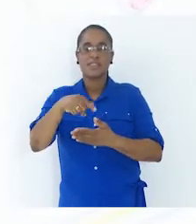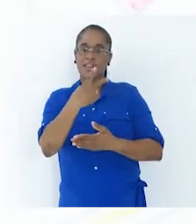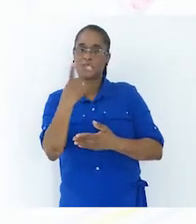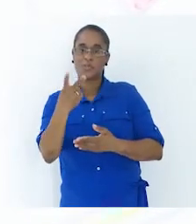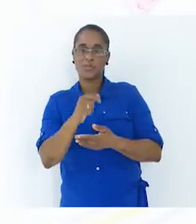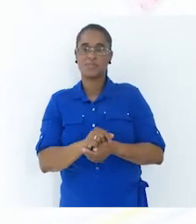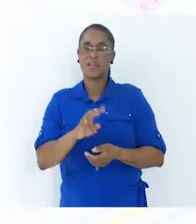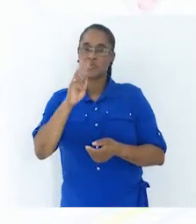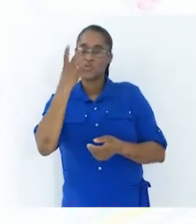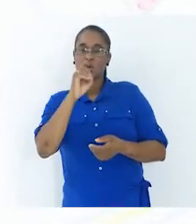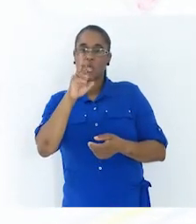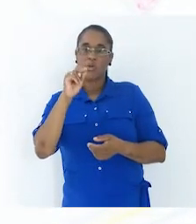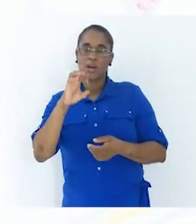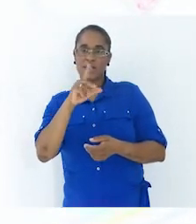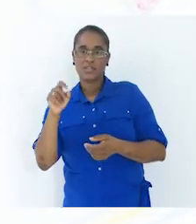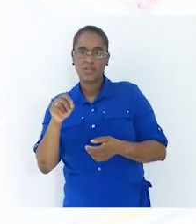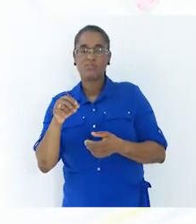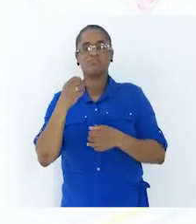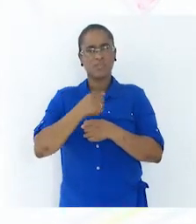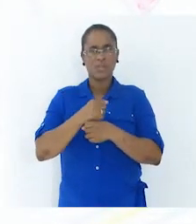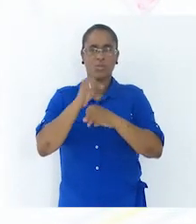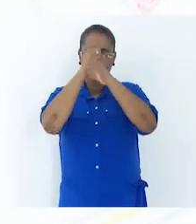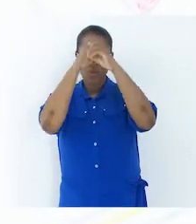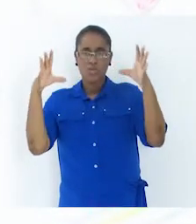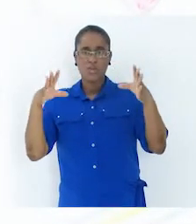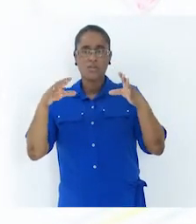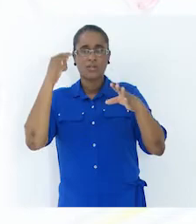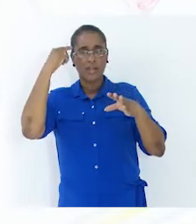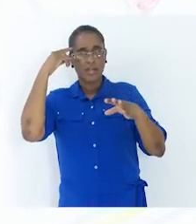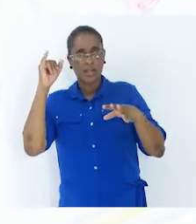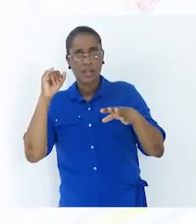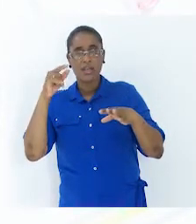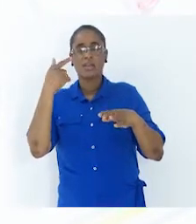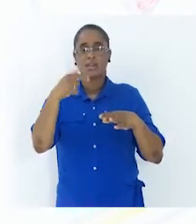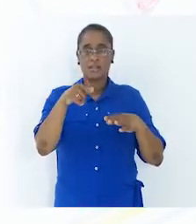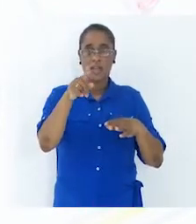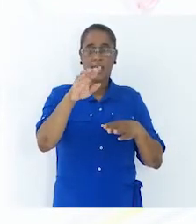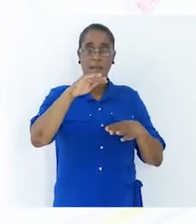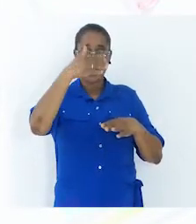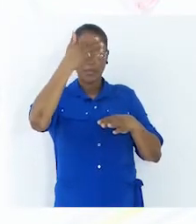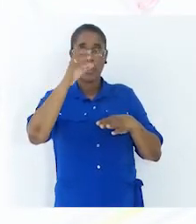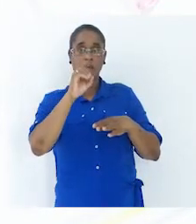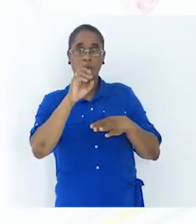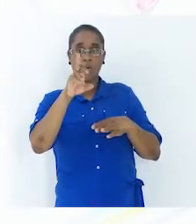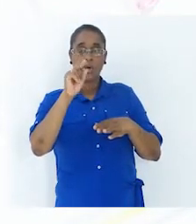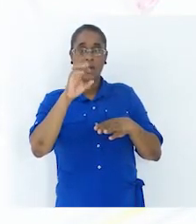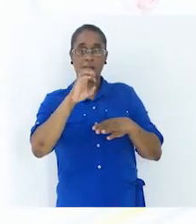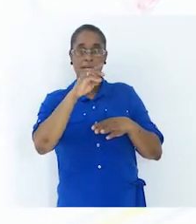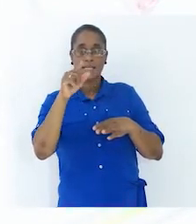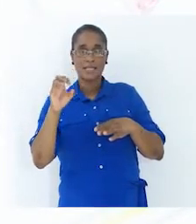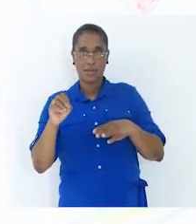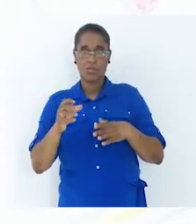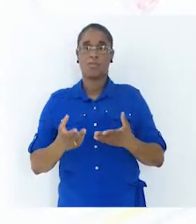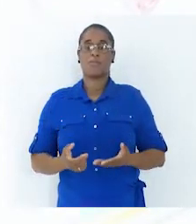como conclusão da ideia que está expressa na primeira oração.